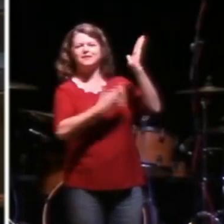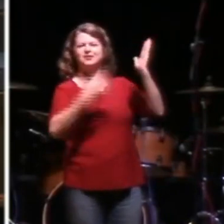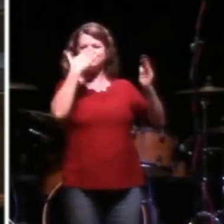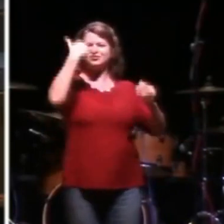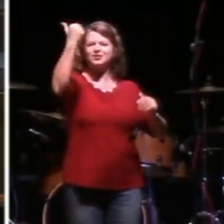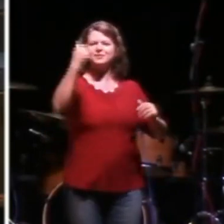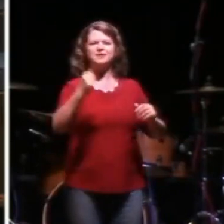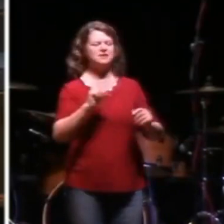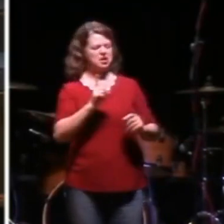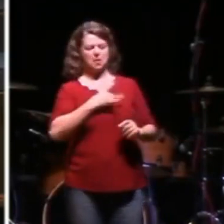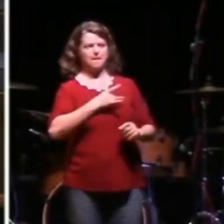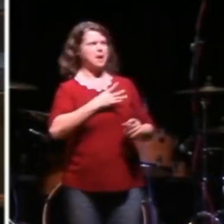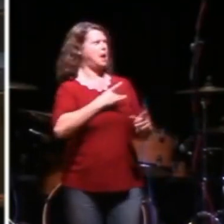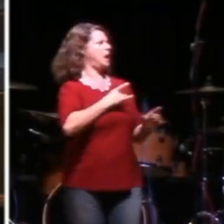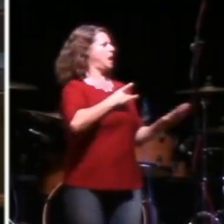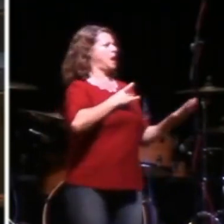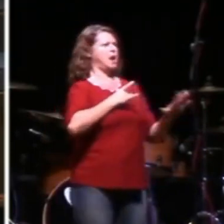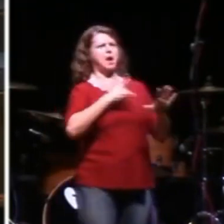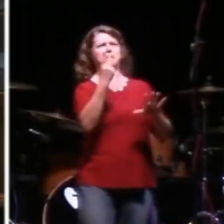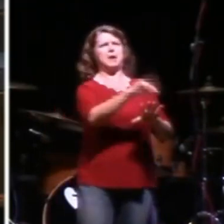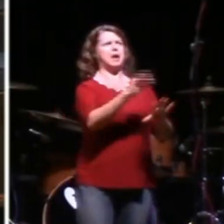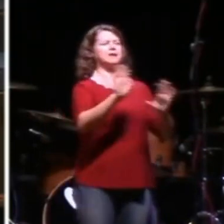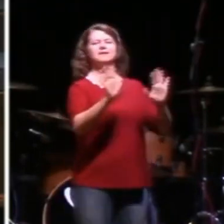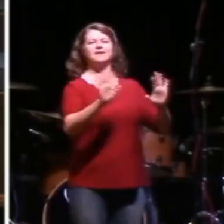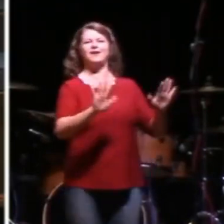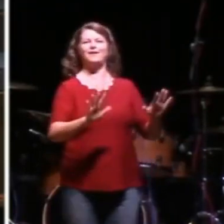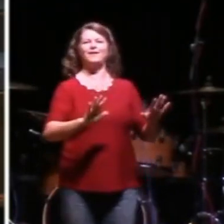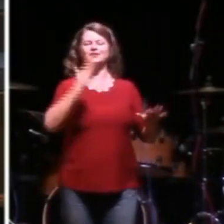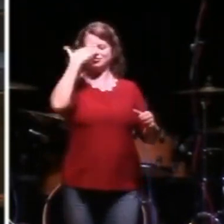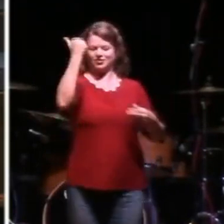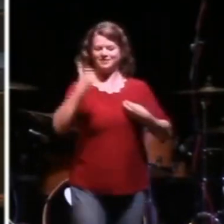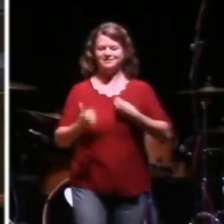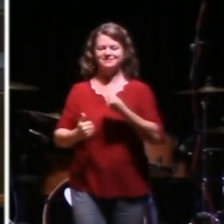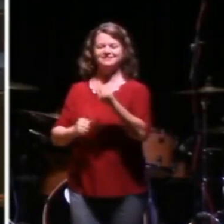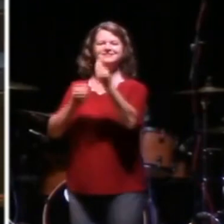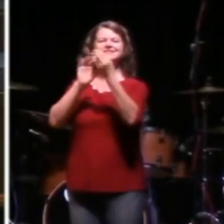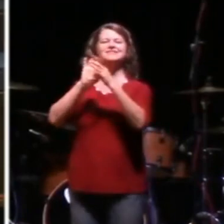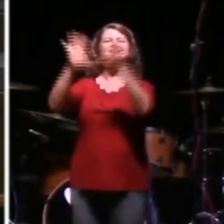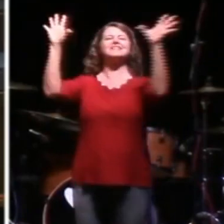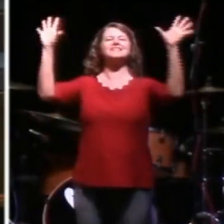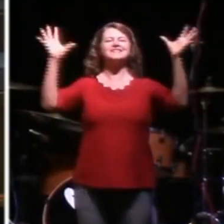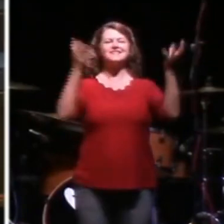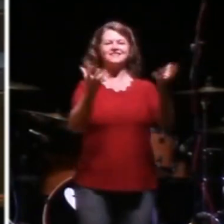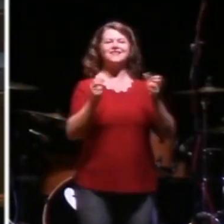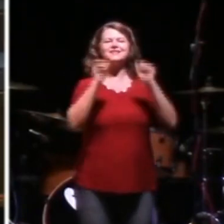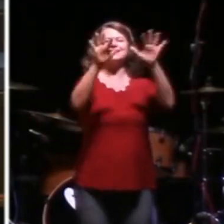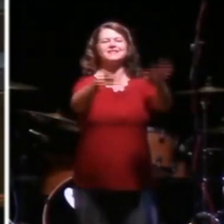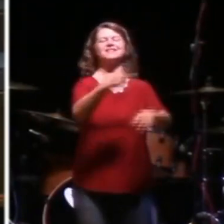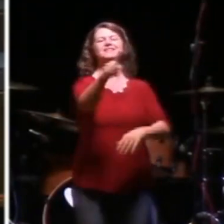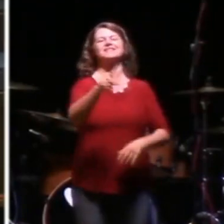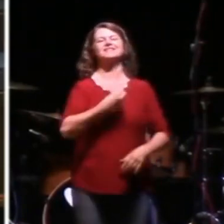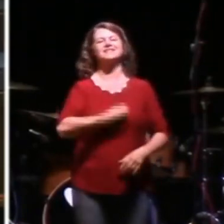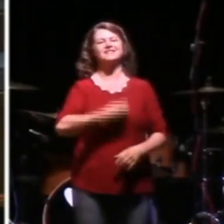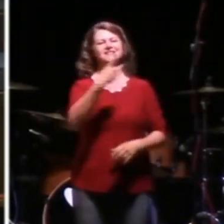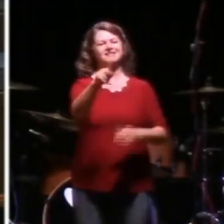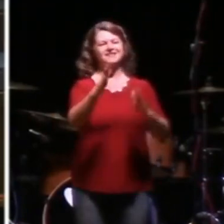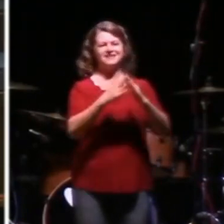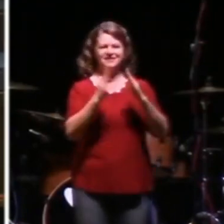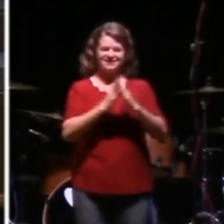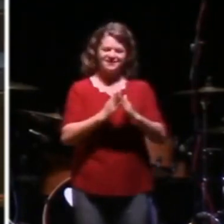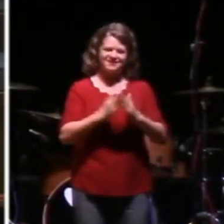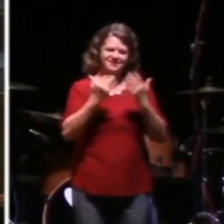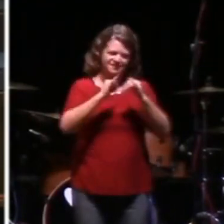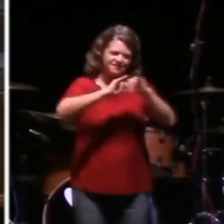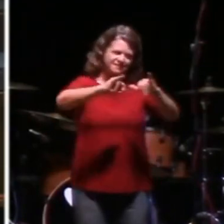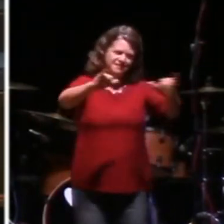mas a parte que eu me chama para gente se ver livre delas e eu quero abençoar sua vida e a sua casa eu quero dizer para